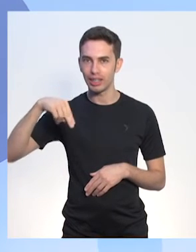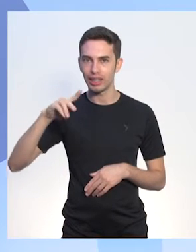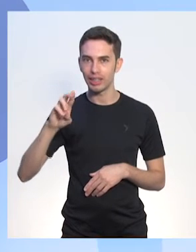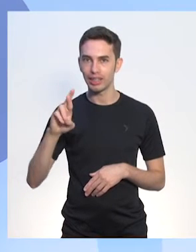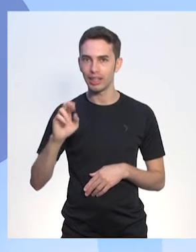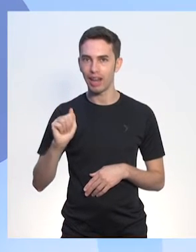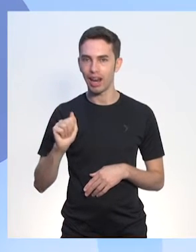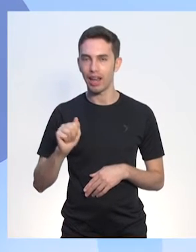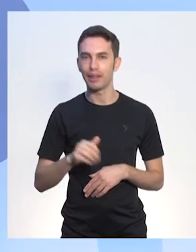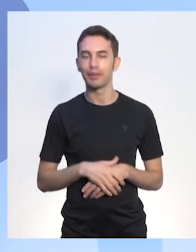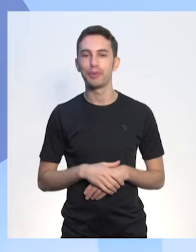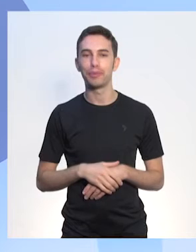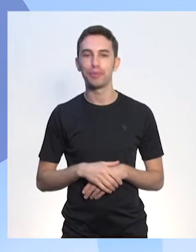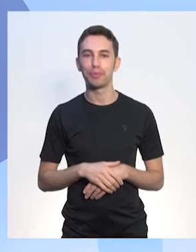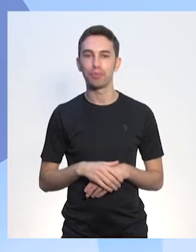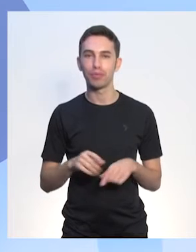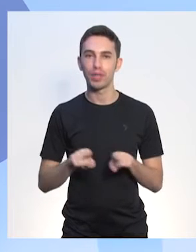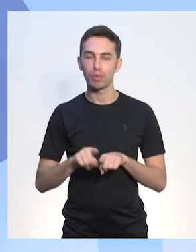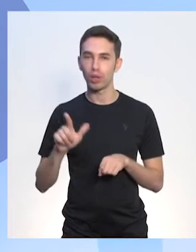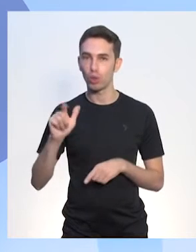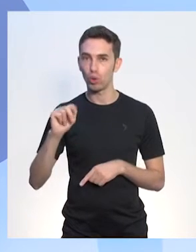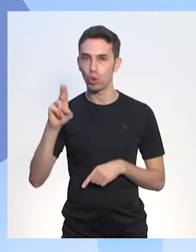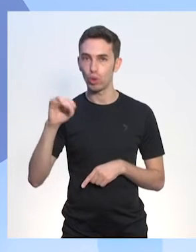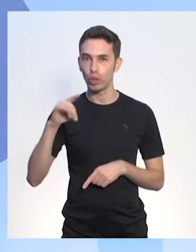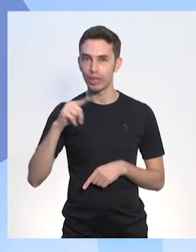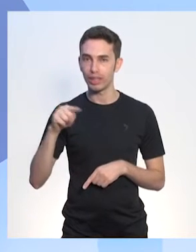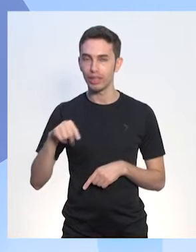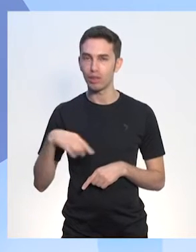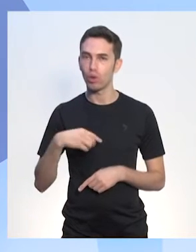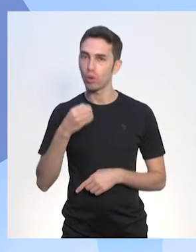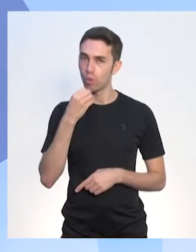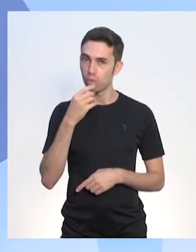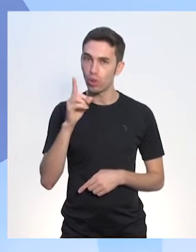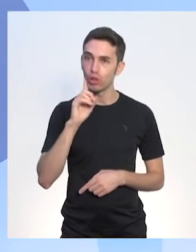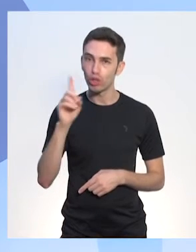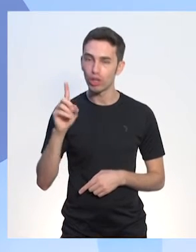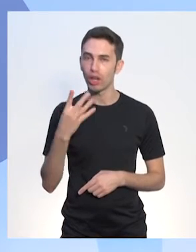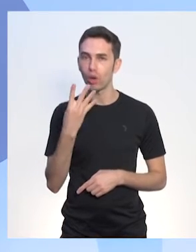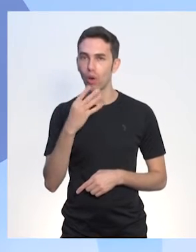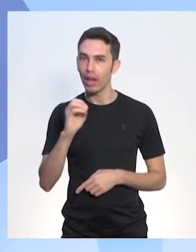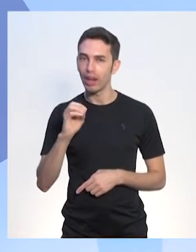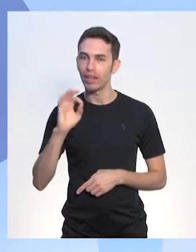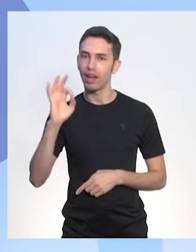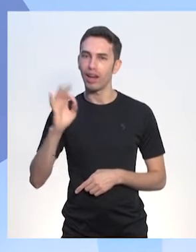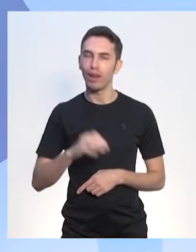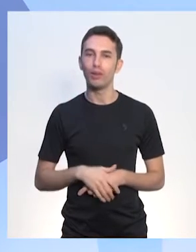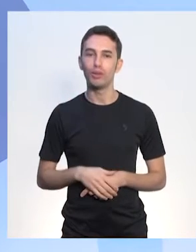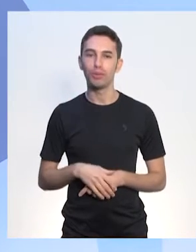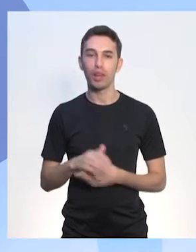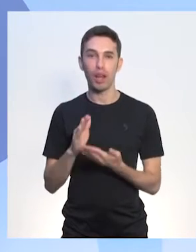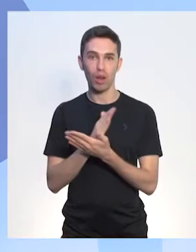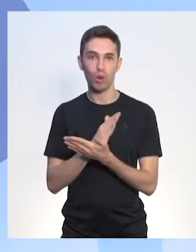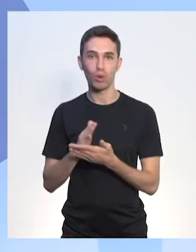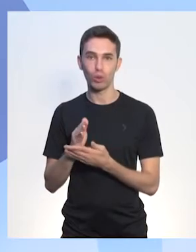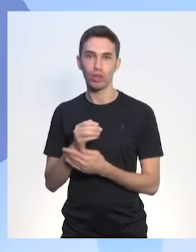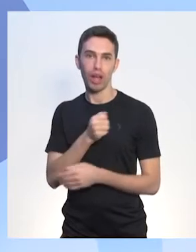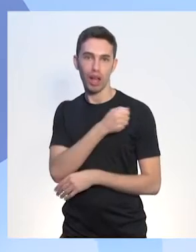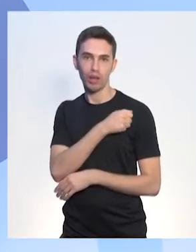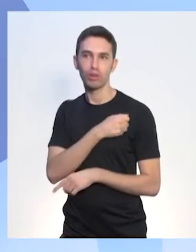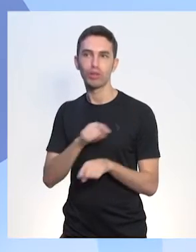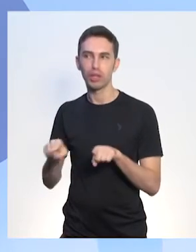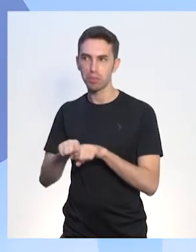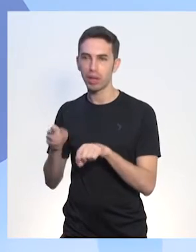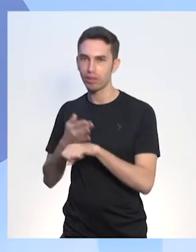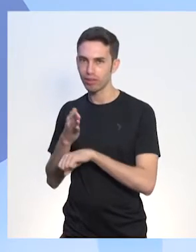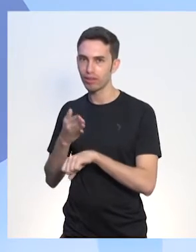maioria também, tá? Tá aqui o Luiz Gustavo. O Luiz Gustavo colocou, bom dia, 40 graus. Alguns alunos conseguindo interagir aqui também,